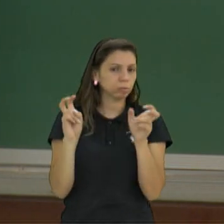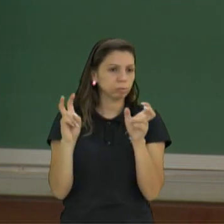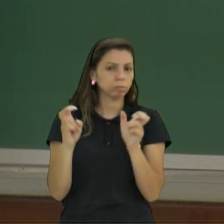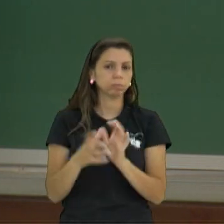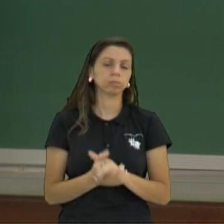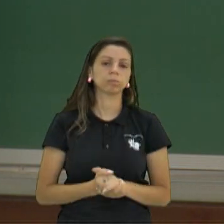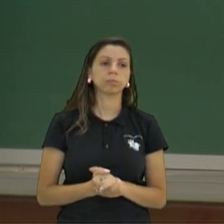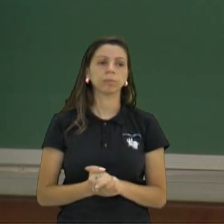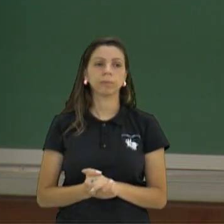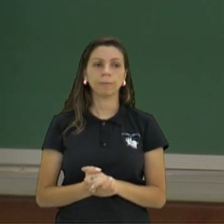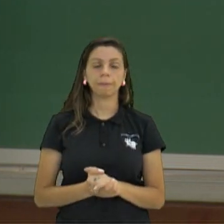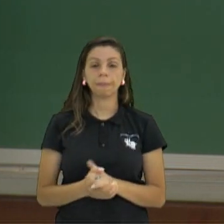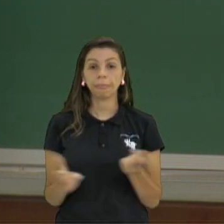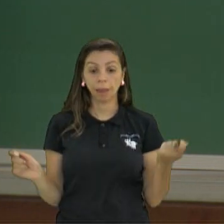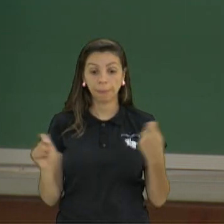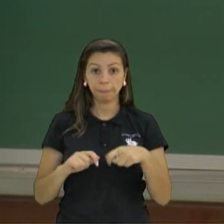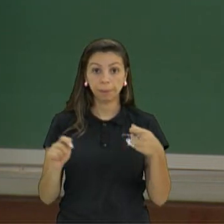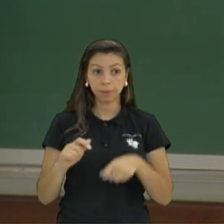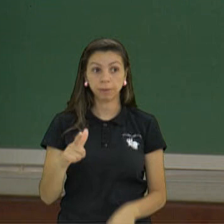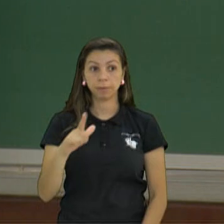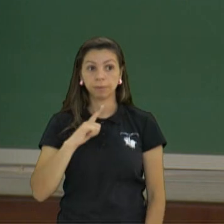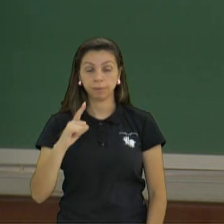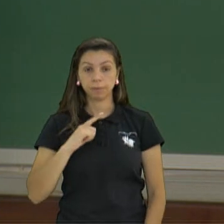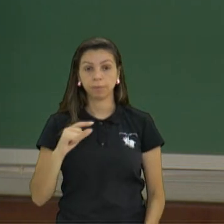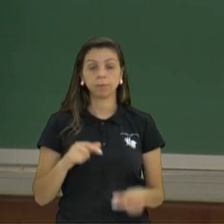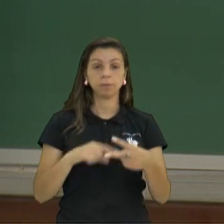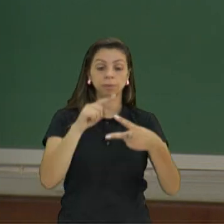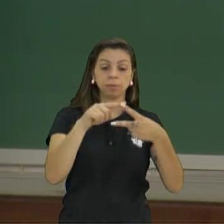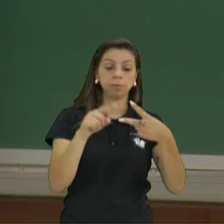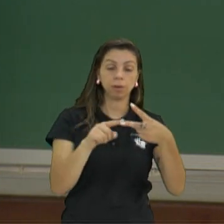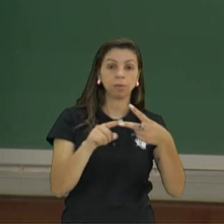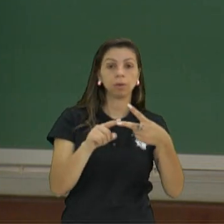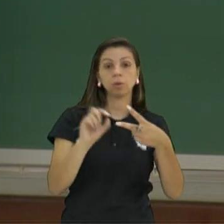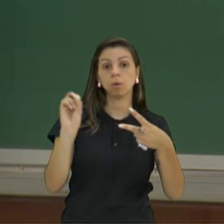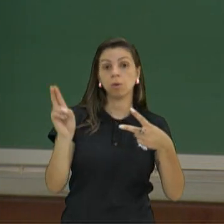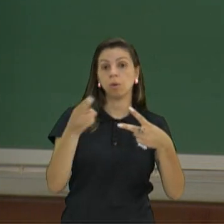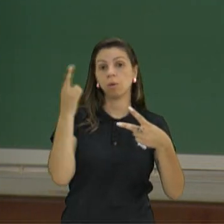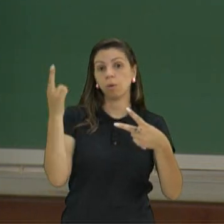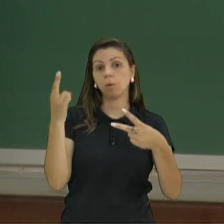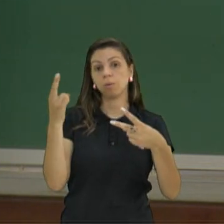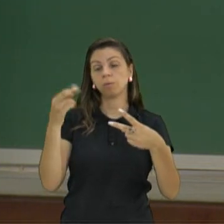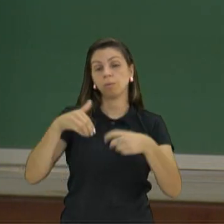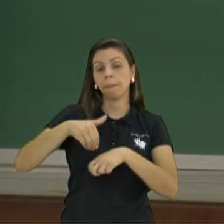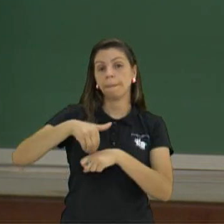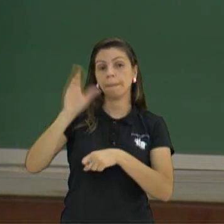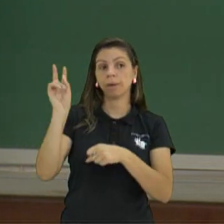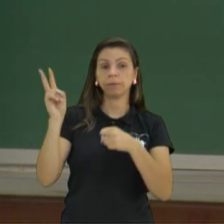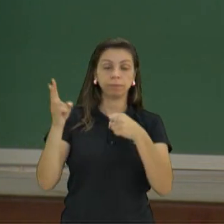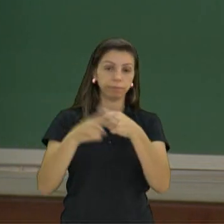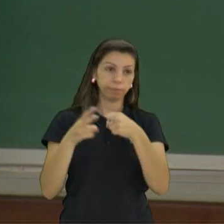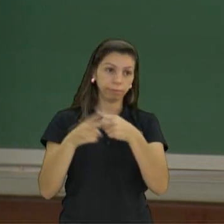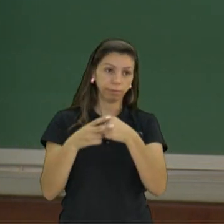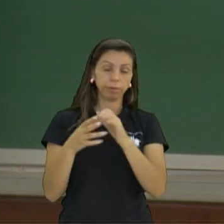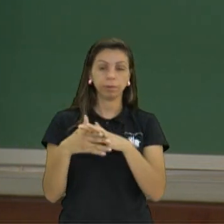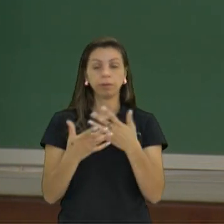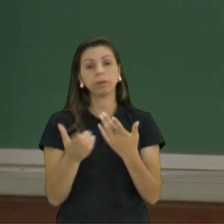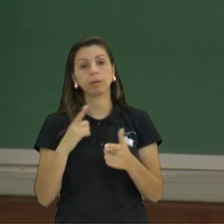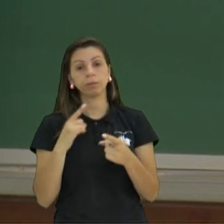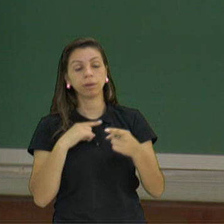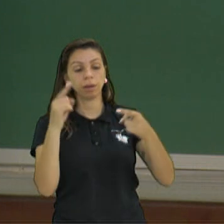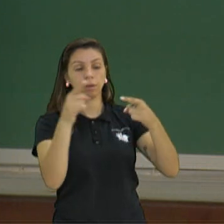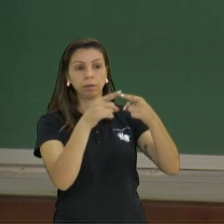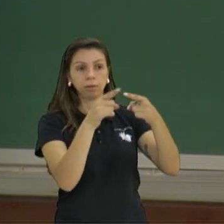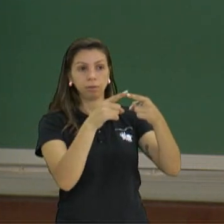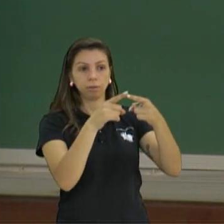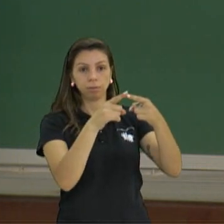Olha só, precisa ter dois ou mais verbos ou locuções verbais. Temos, portanto, um aqui,